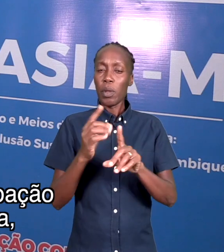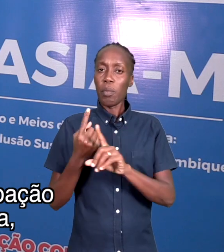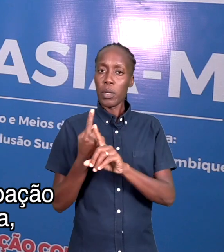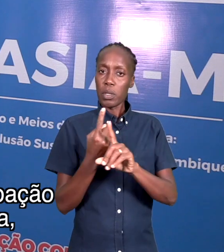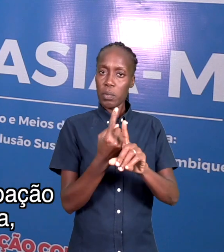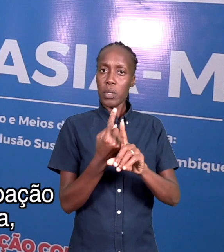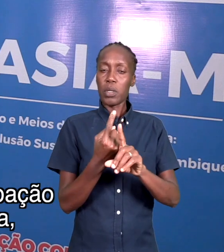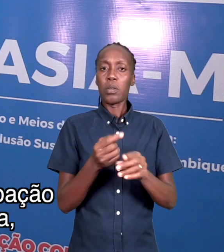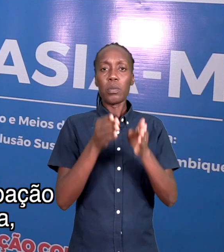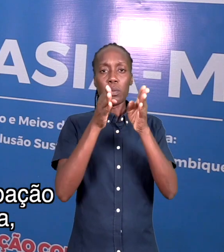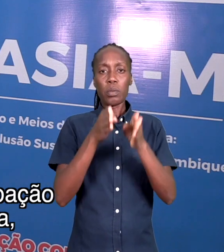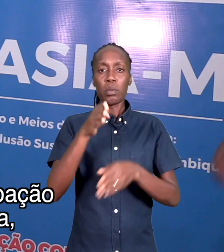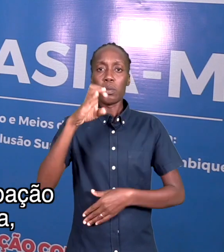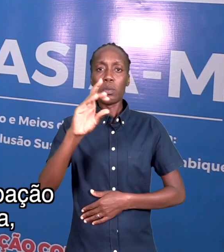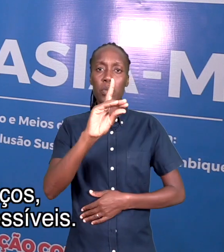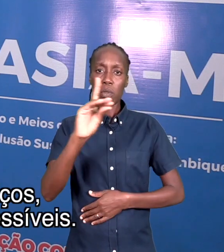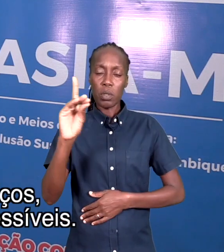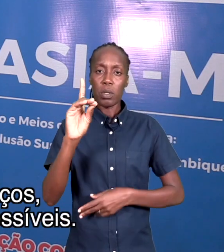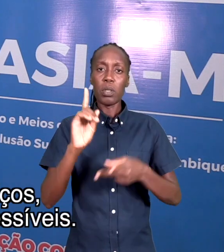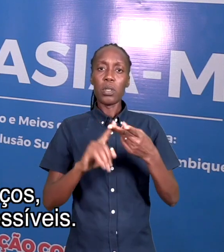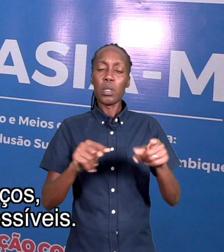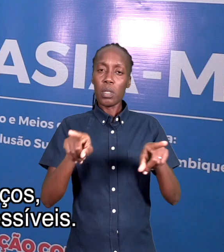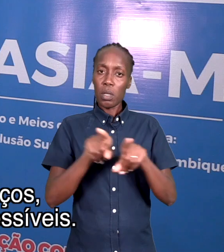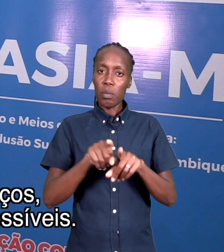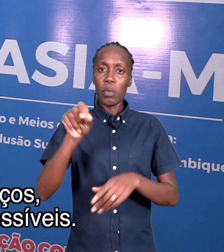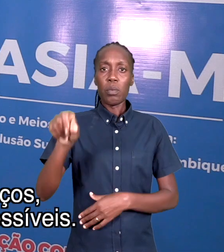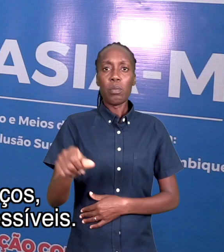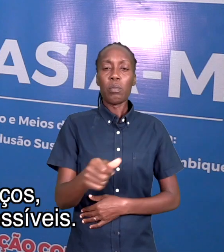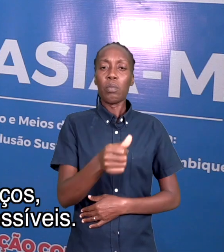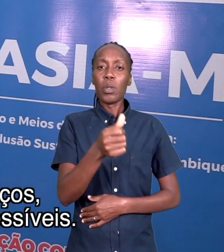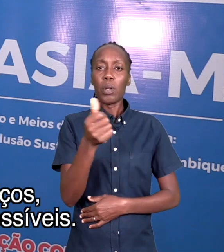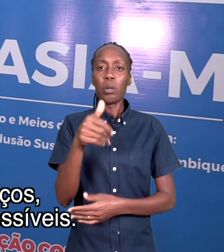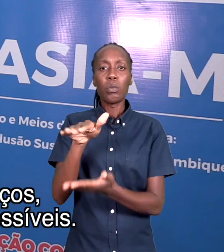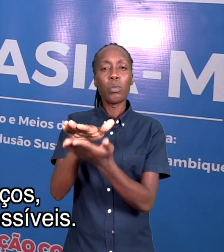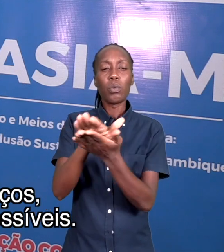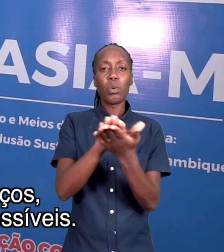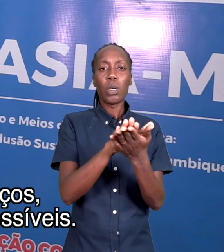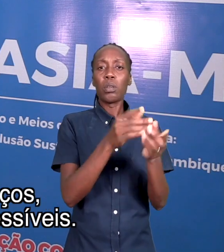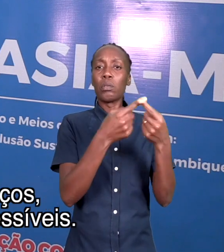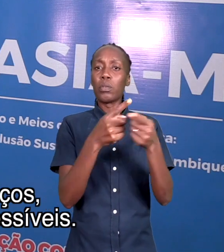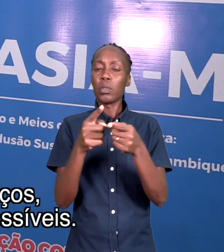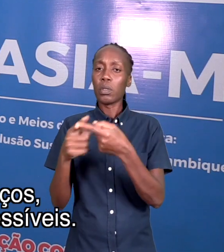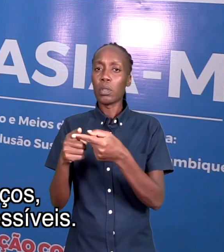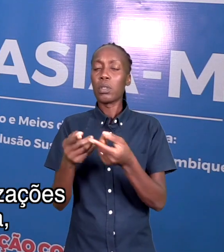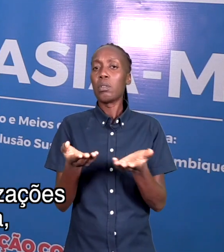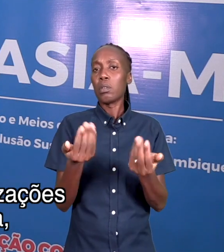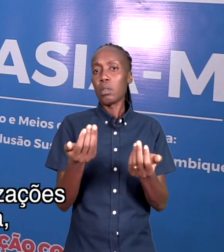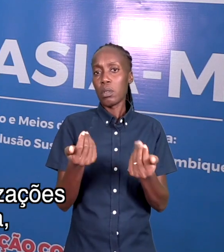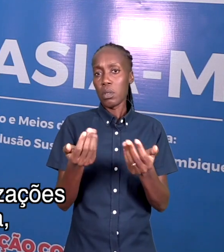a participação das pessoas com deficiência, como também melhoram os serviços. Portanto, os serviços tornam-se acessíveis.